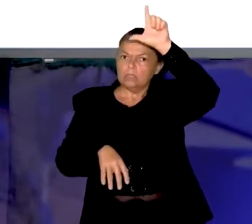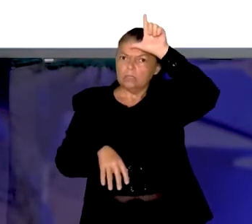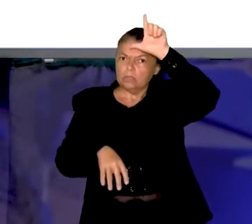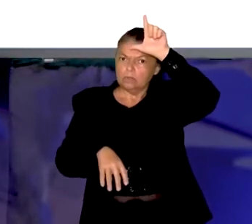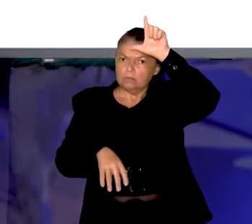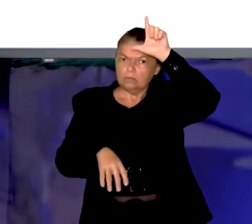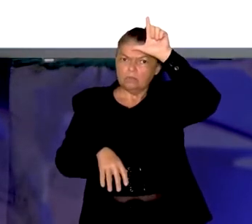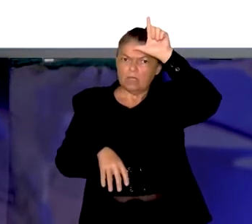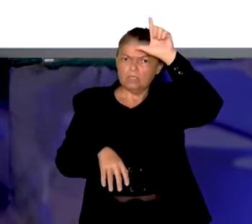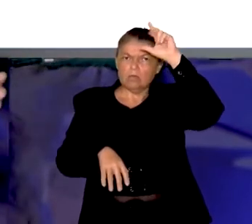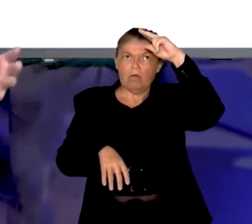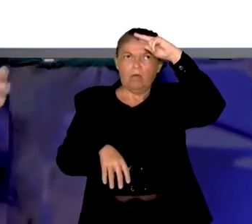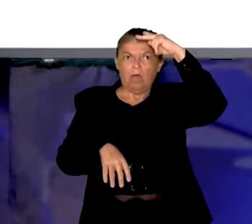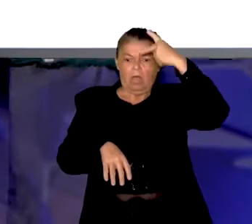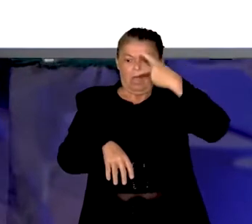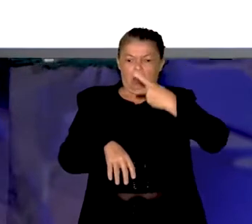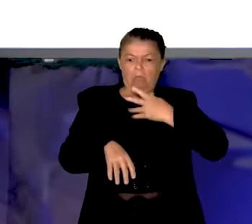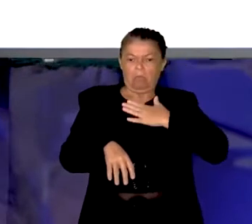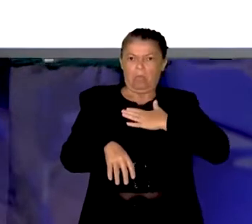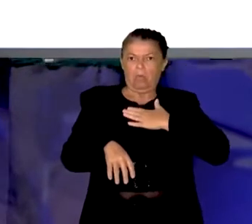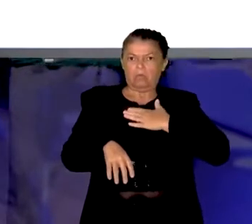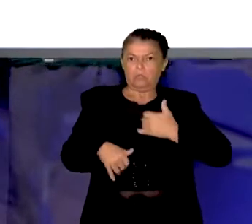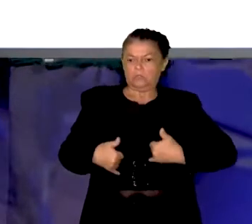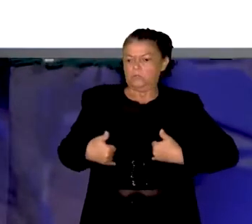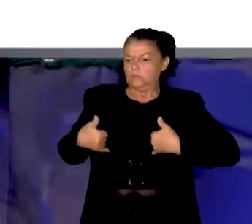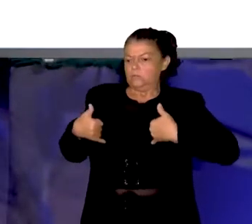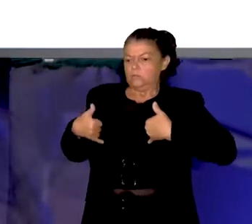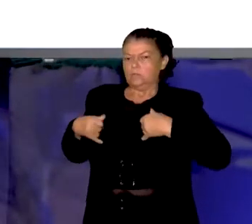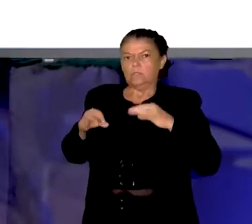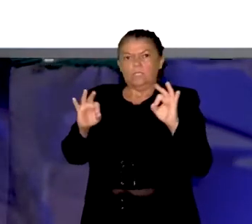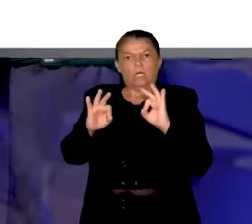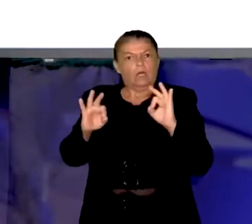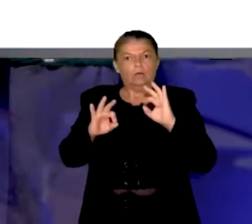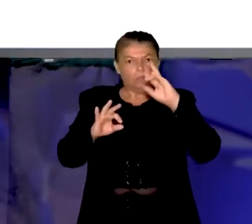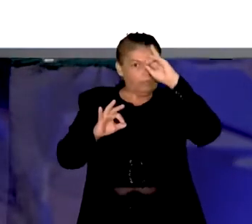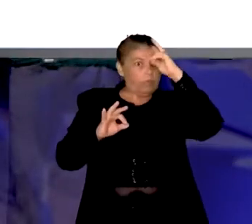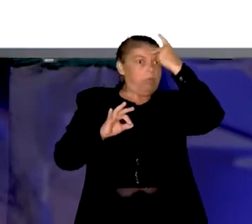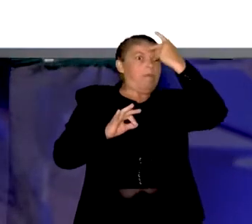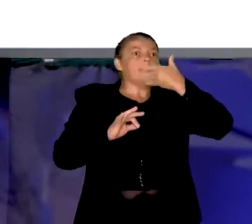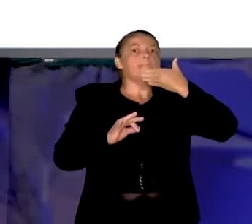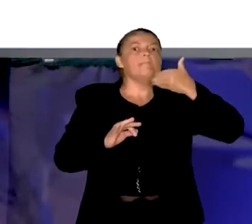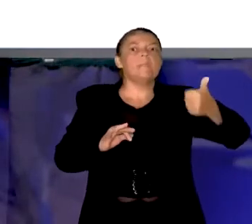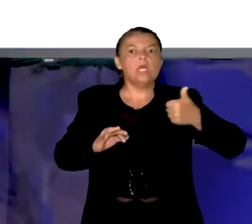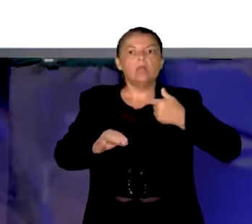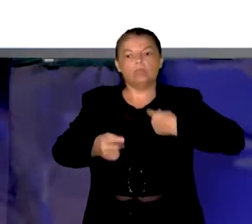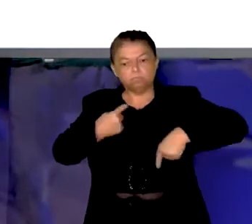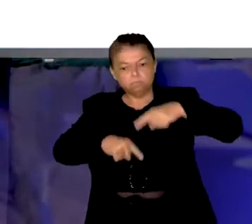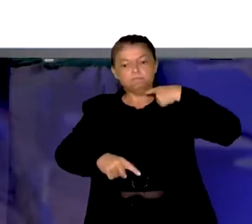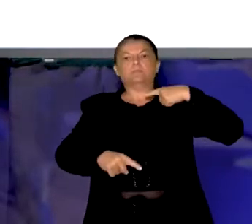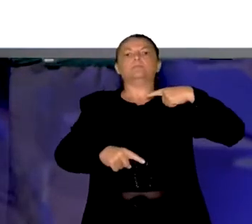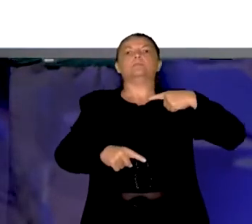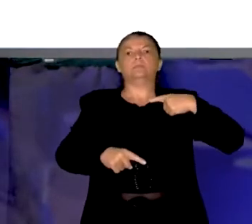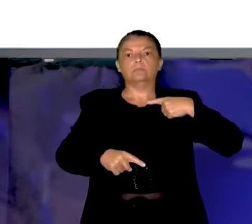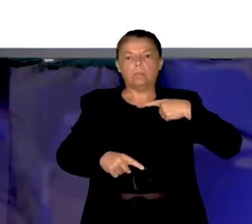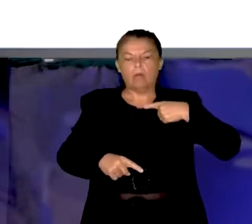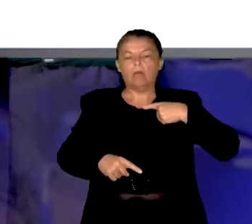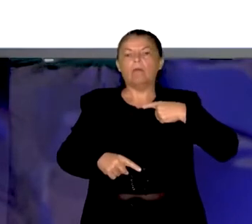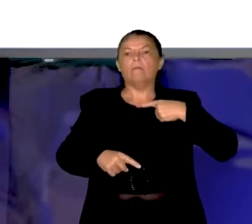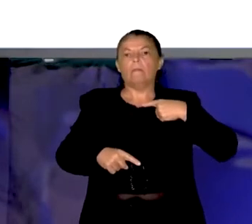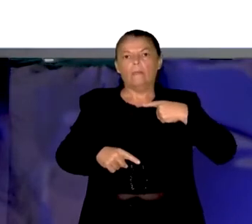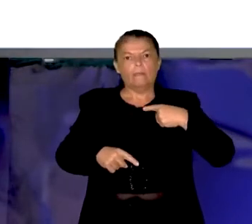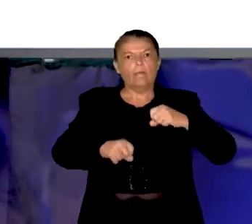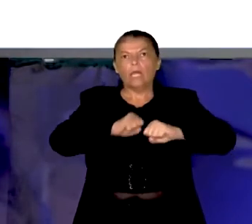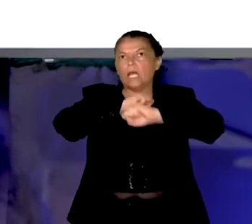pense em si, ou seja, não pode ser egoísta, mas quem tem que estar atenta. tem que estar aberta para